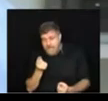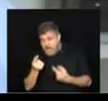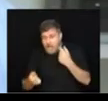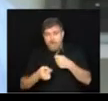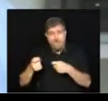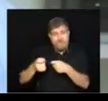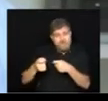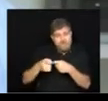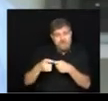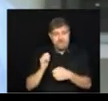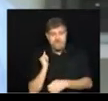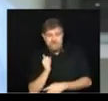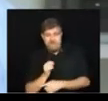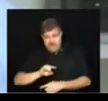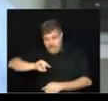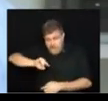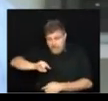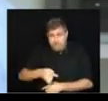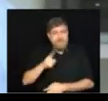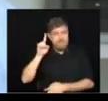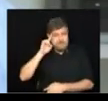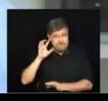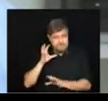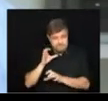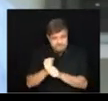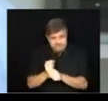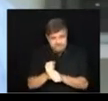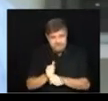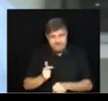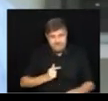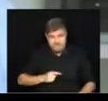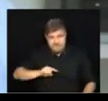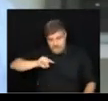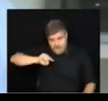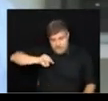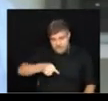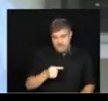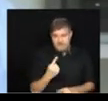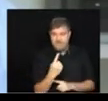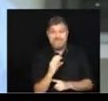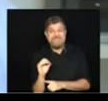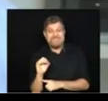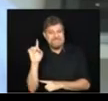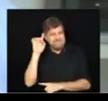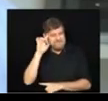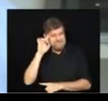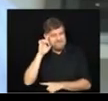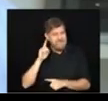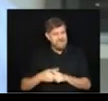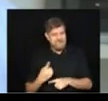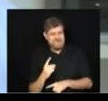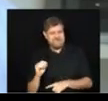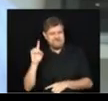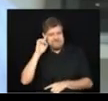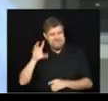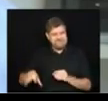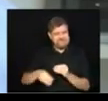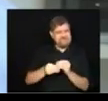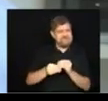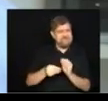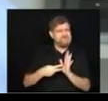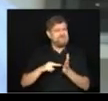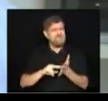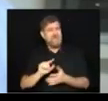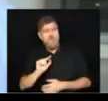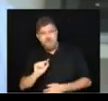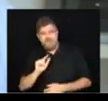se referem aos mil dias como os 1.100 dias. O que, que significa isso?